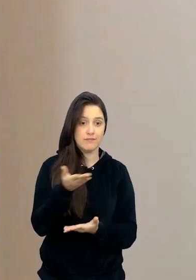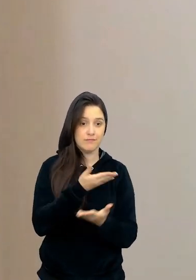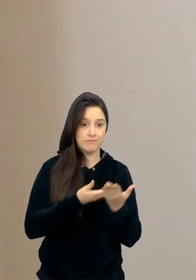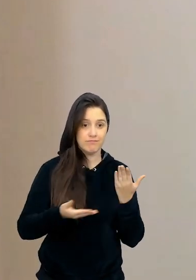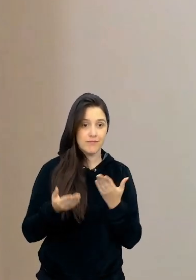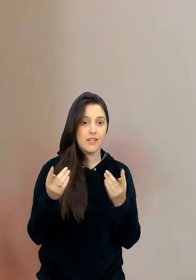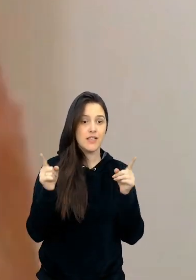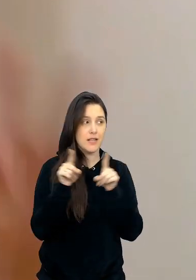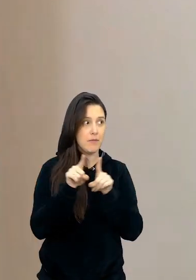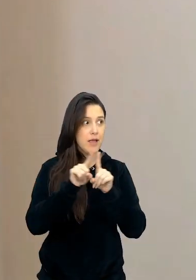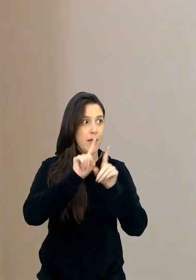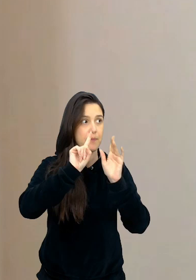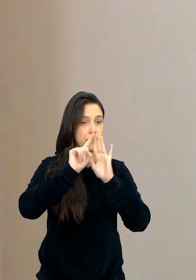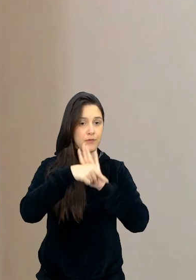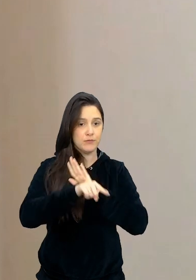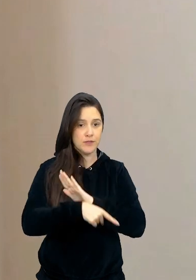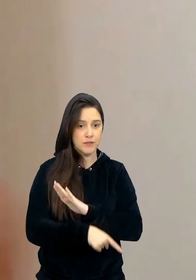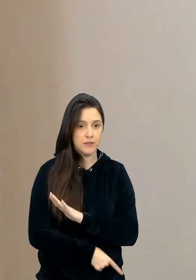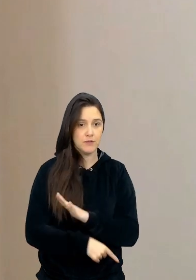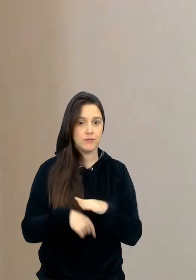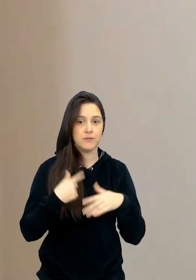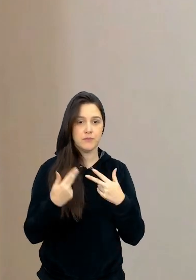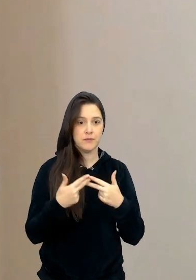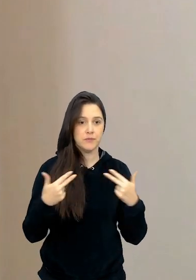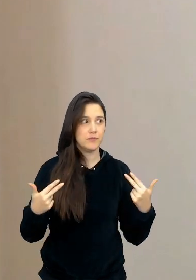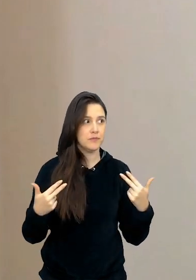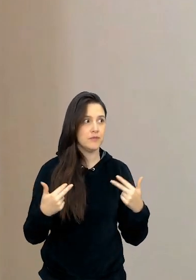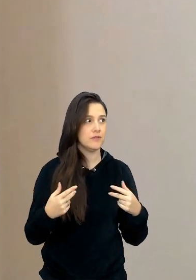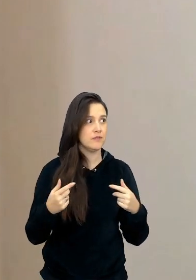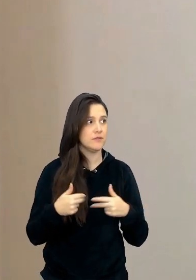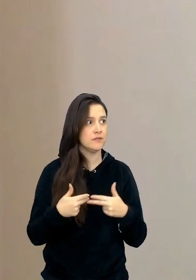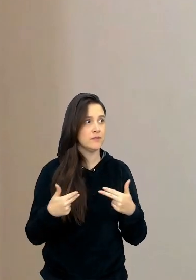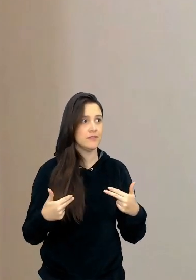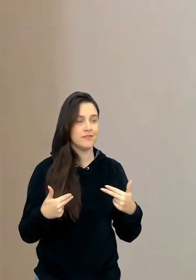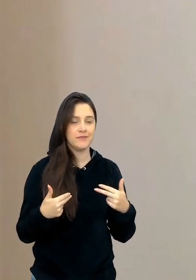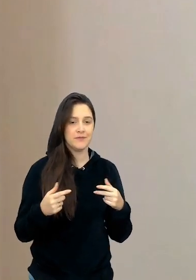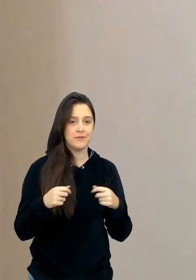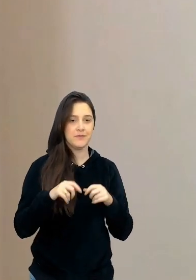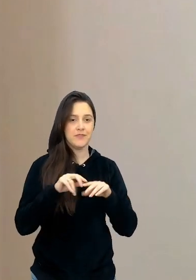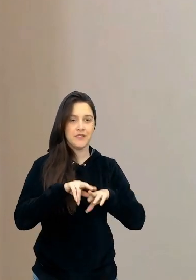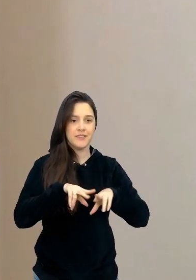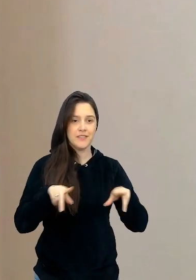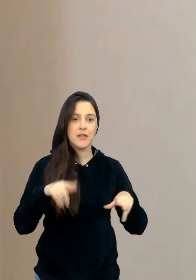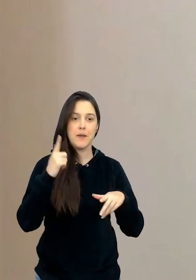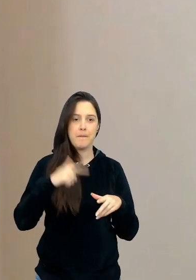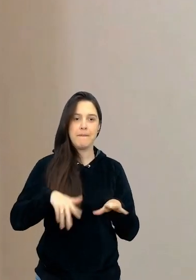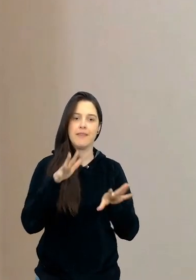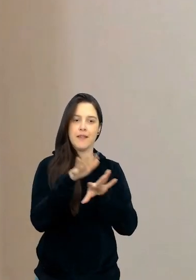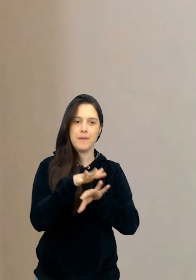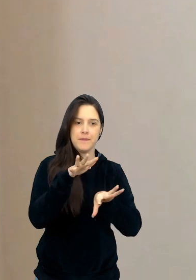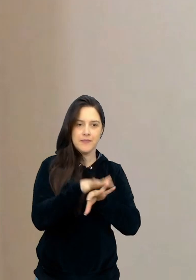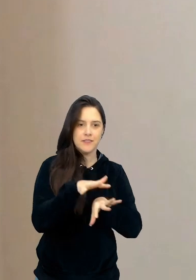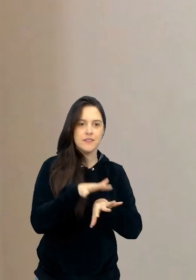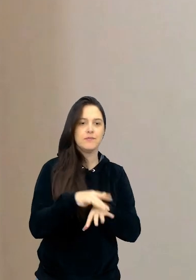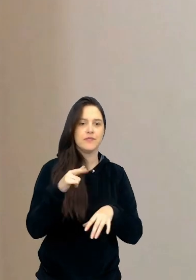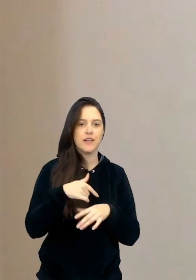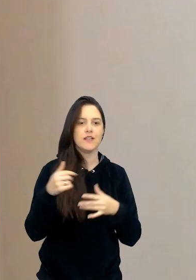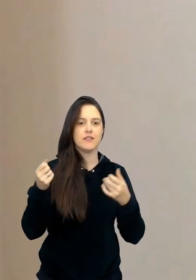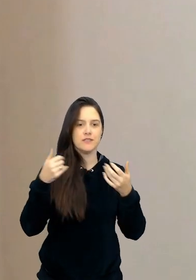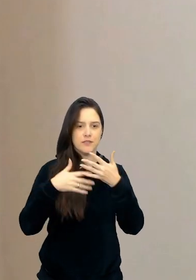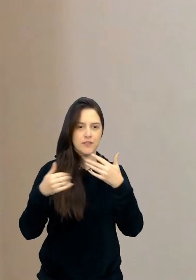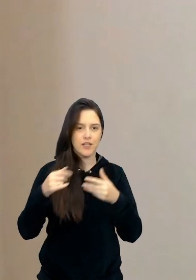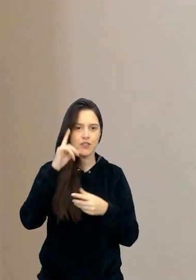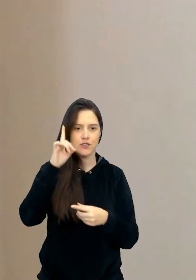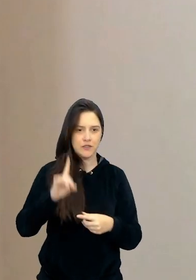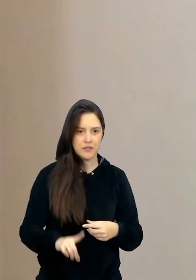e Aprofundamento do 7º ano. Meu nome é Mirna, estou como PCNP de Matemática dos anos finais na Diretoria